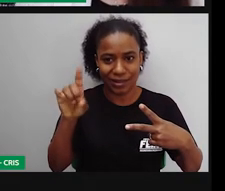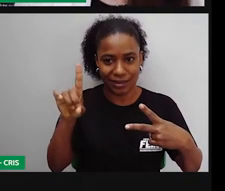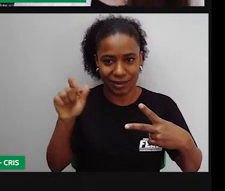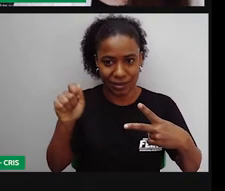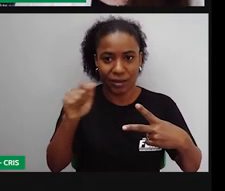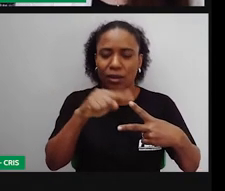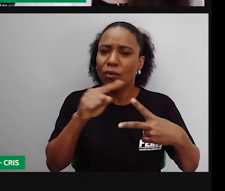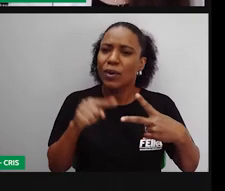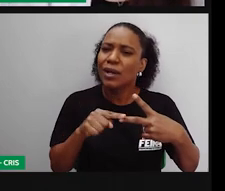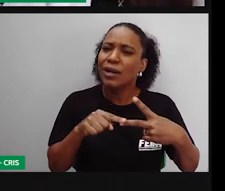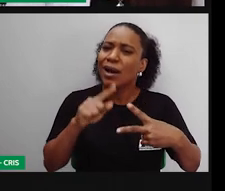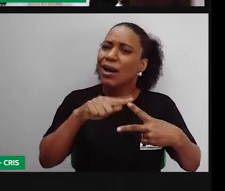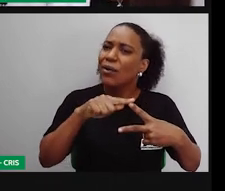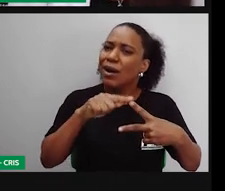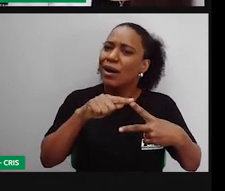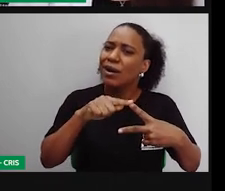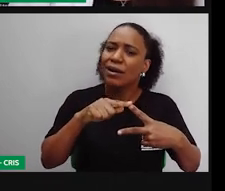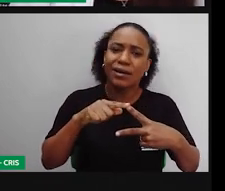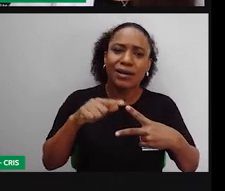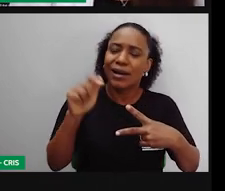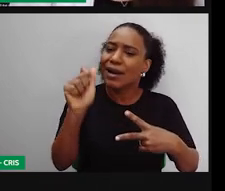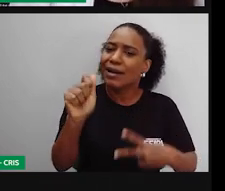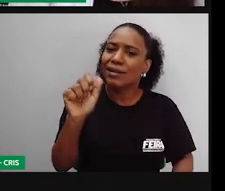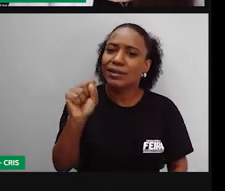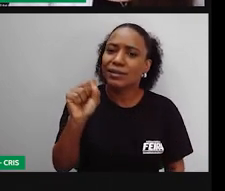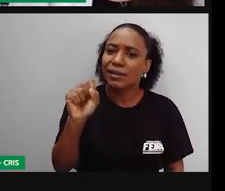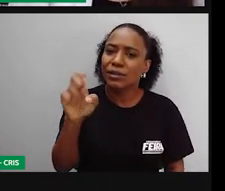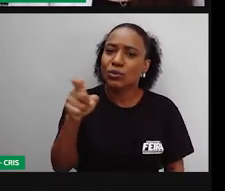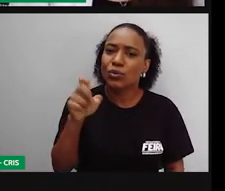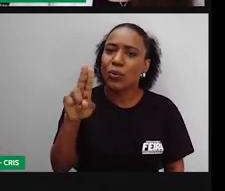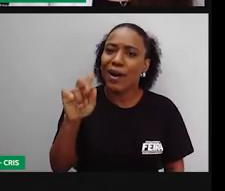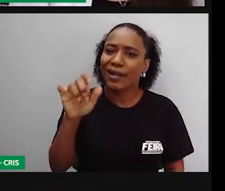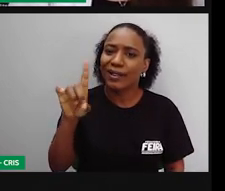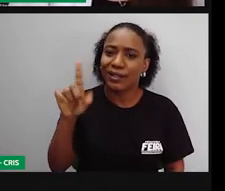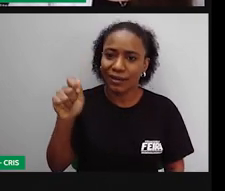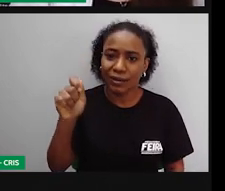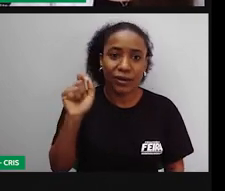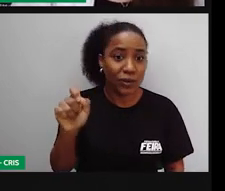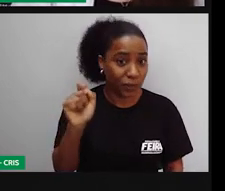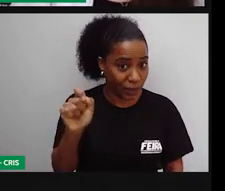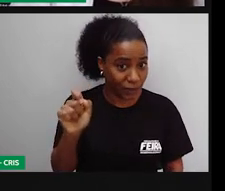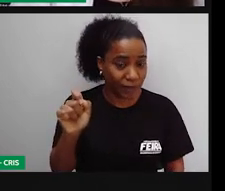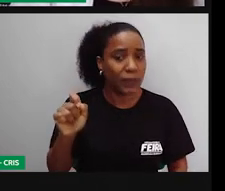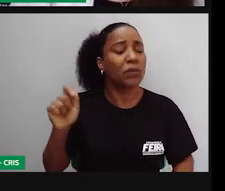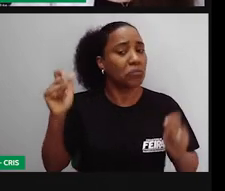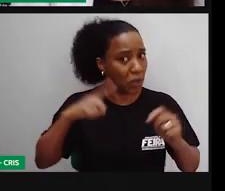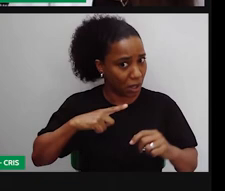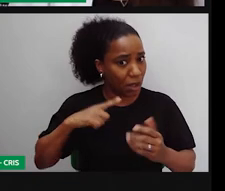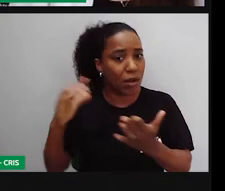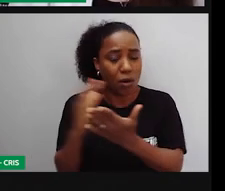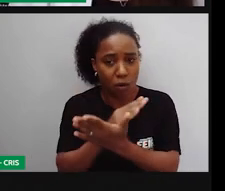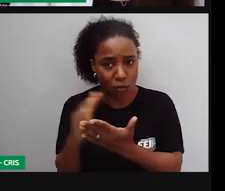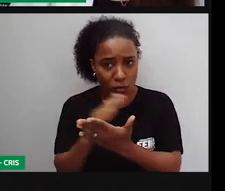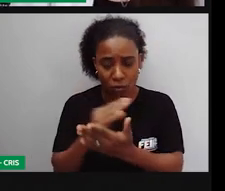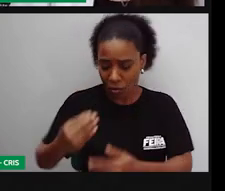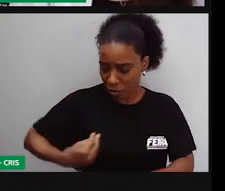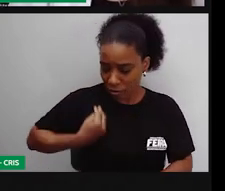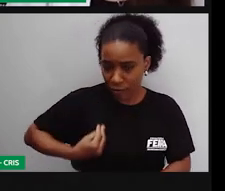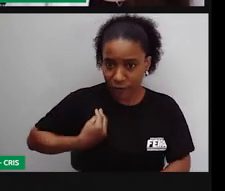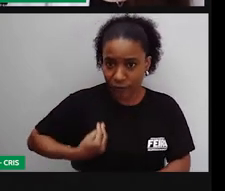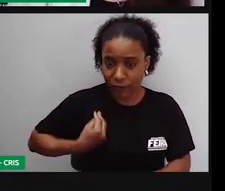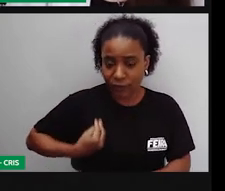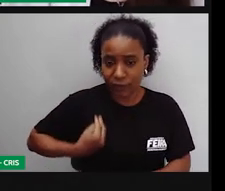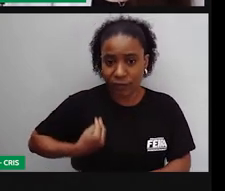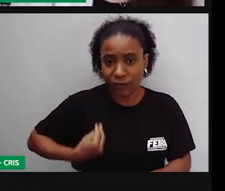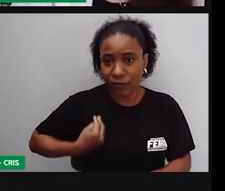Reprodução assexuada, o que é que significa, pró? É um tipo de reprodução observado em diferentes seres vivos que se caracteriza